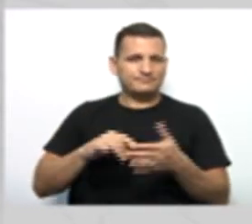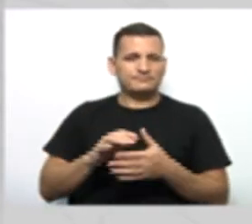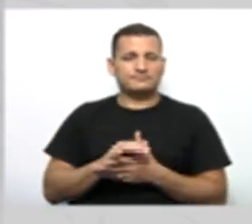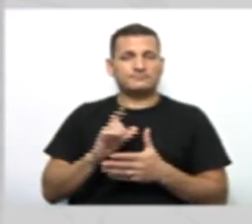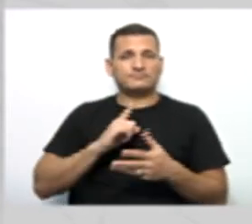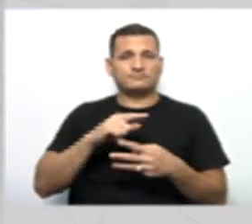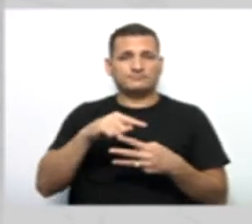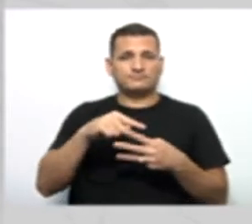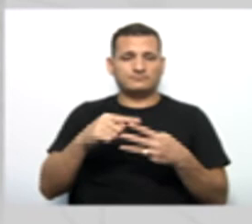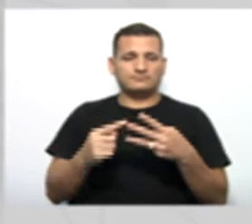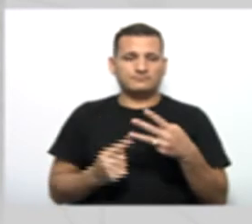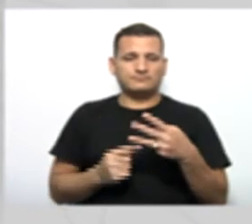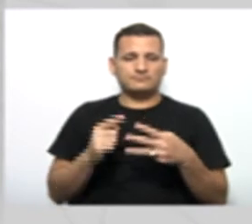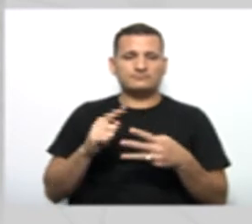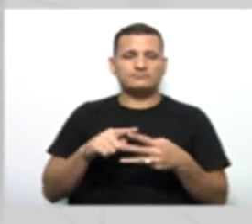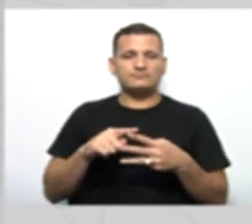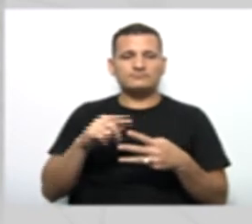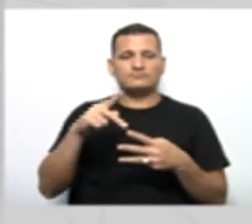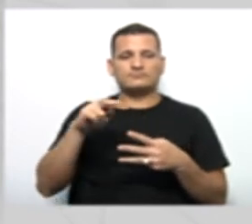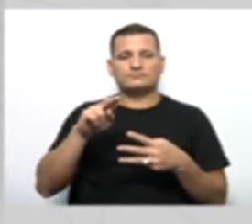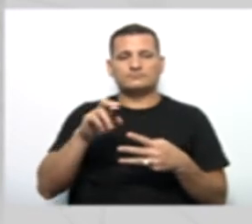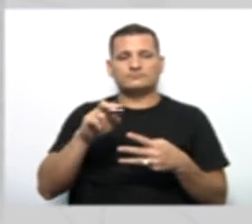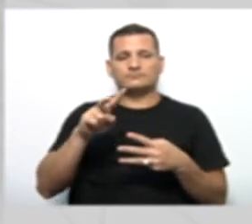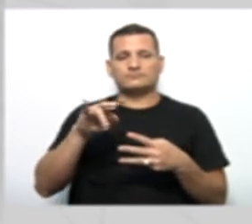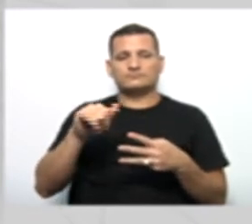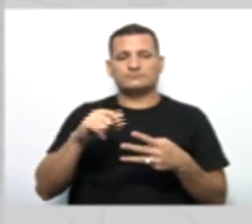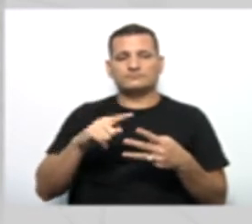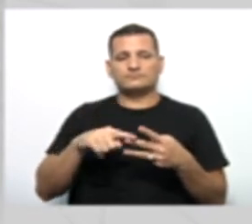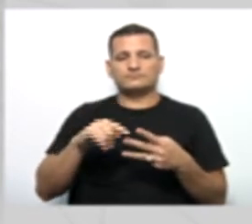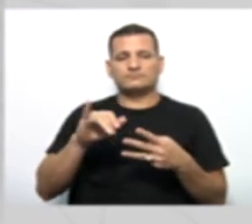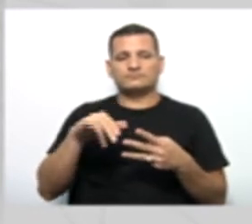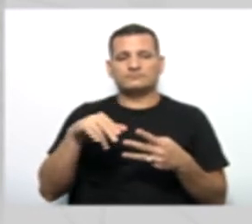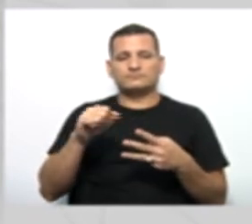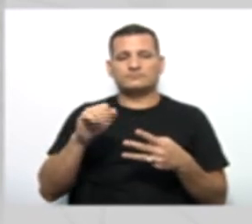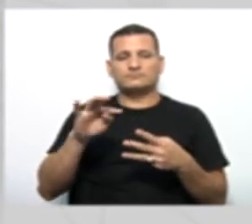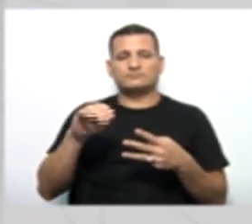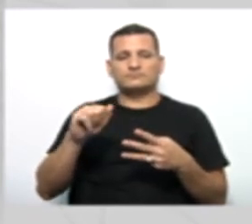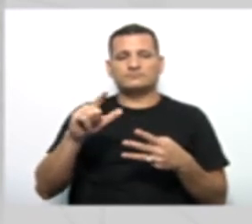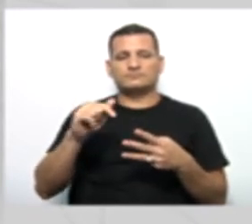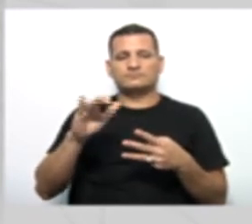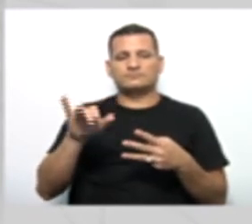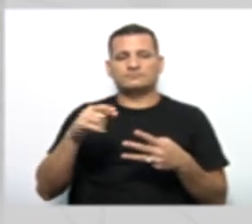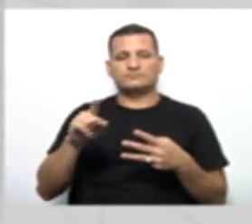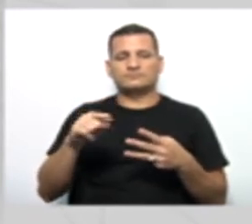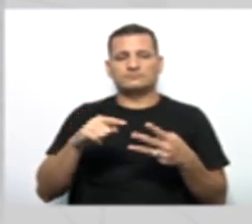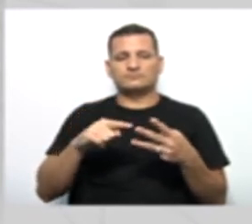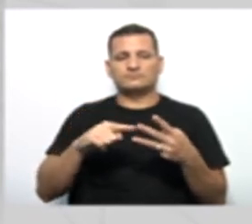instalação e licença de operação. A licença prévia é aquela licença antes da empresa se instalar.